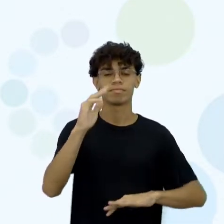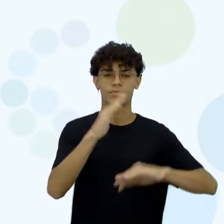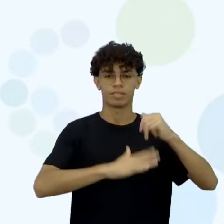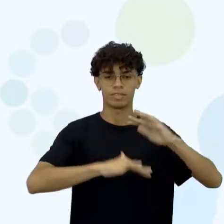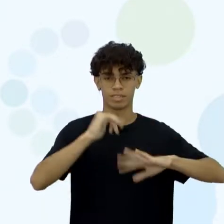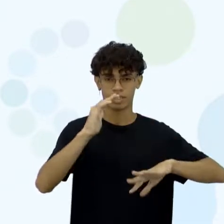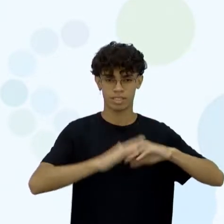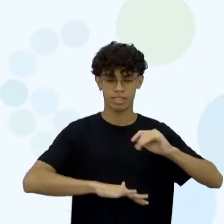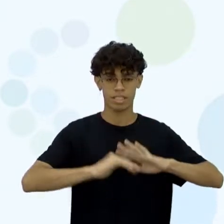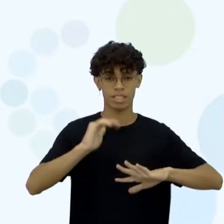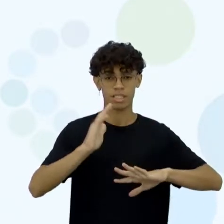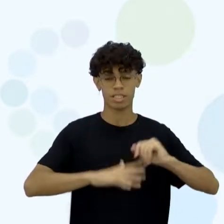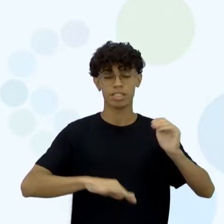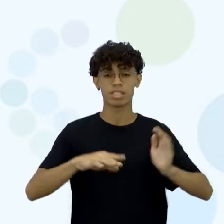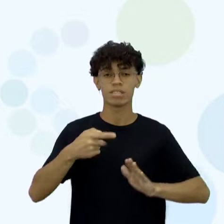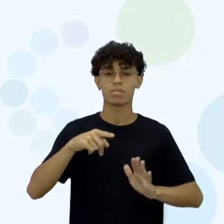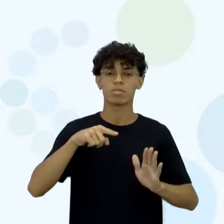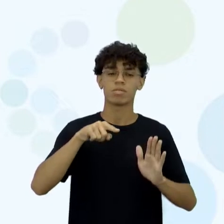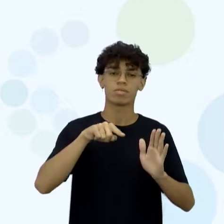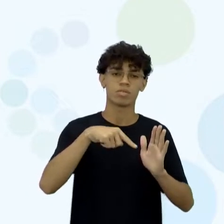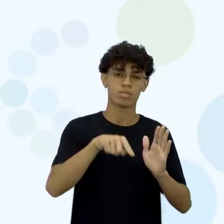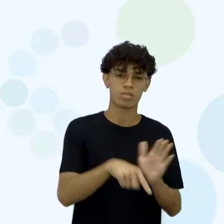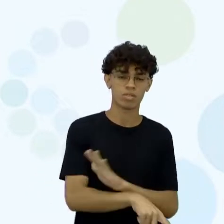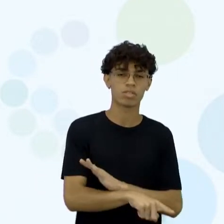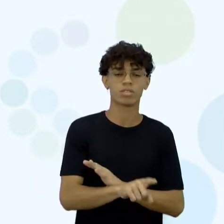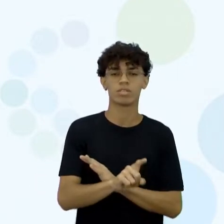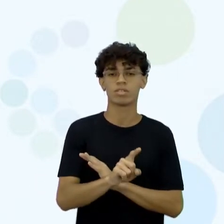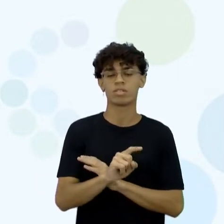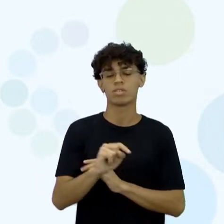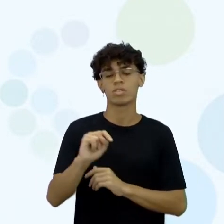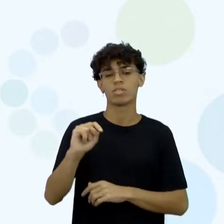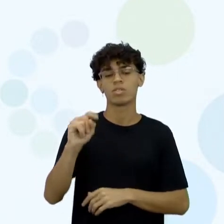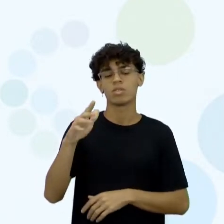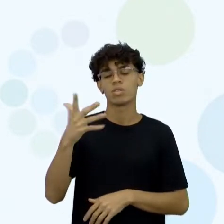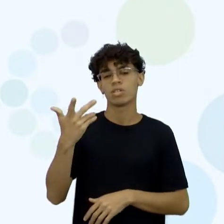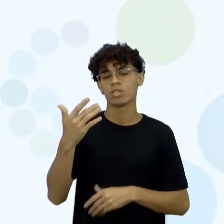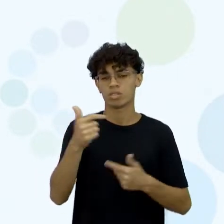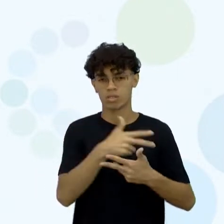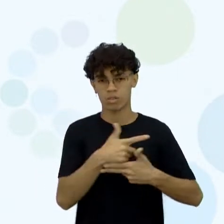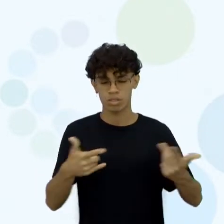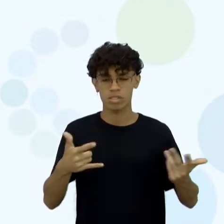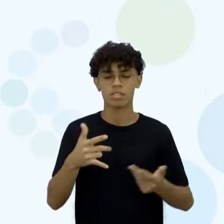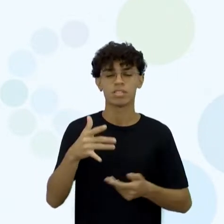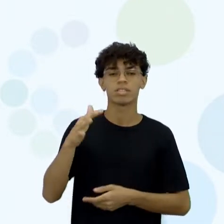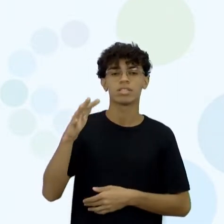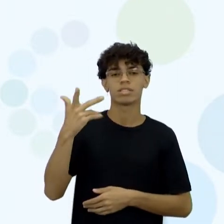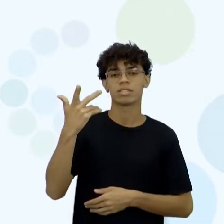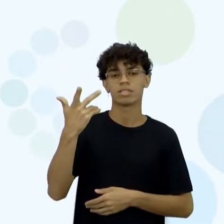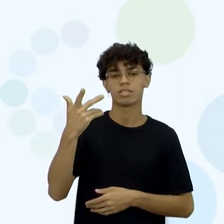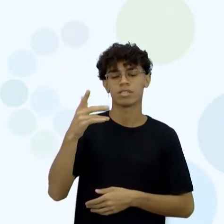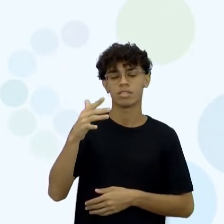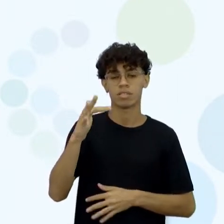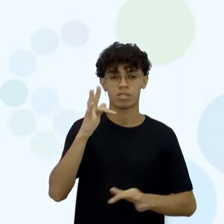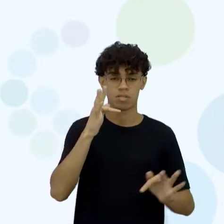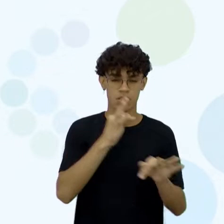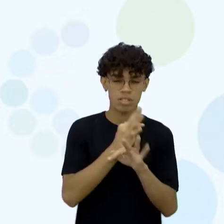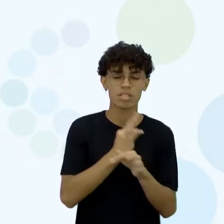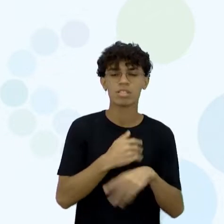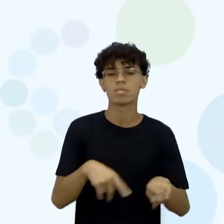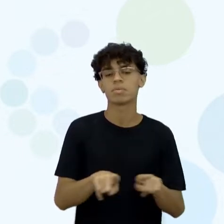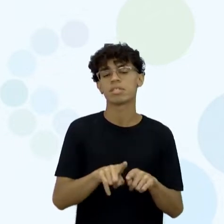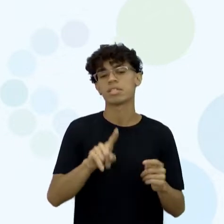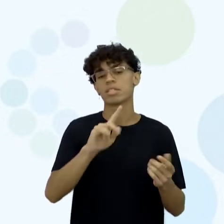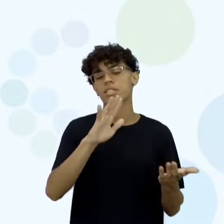nós estamos tentando aprofundar aqui nos fenômenos físicos e interpretação de gráficos. São as